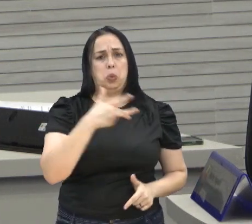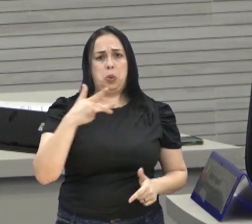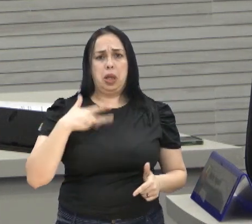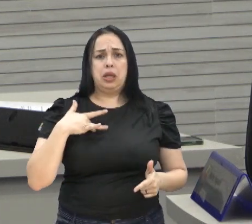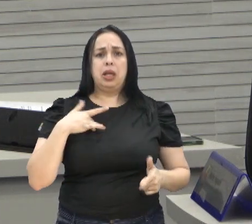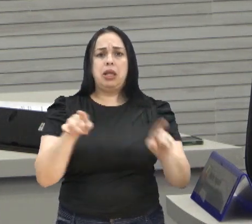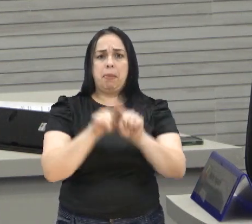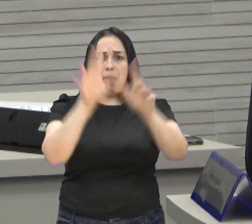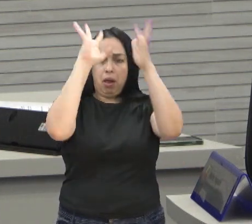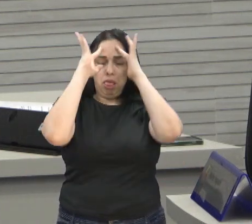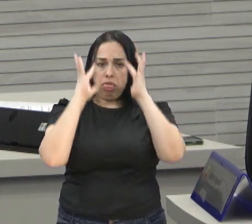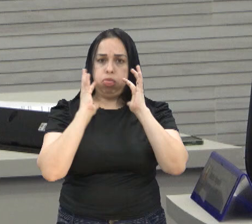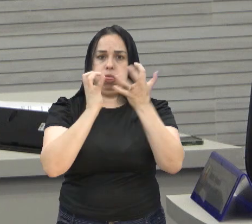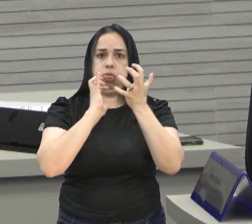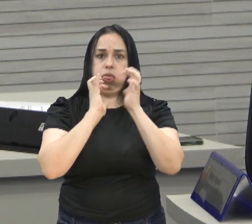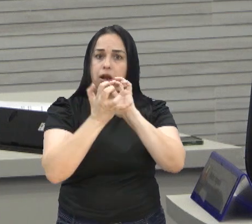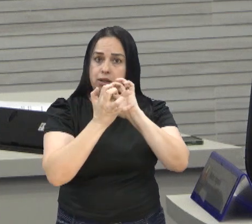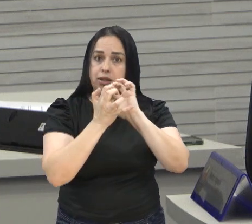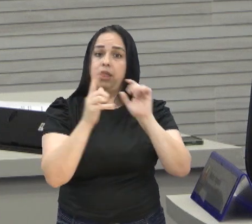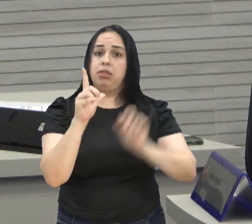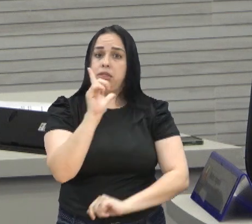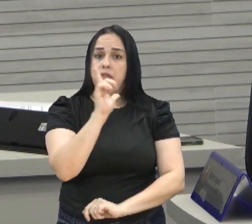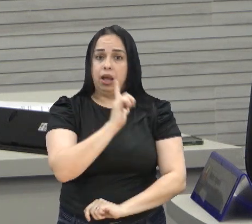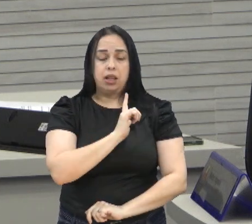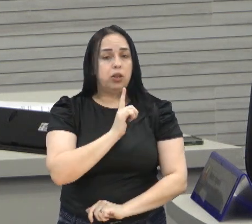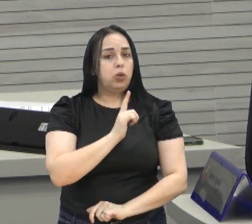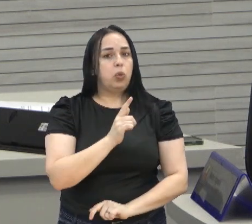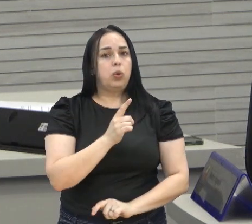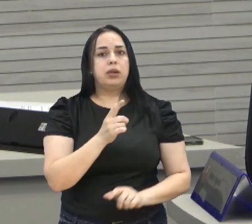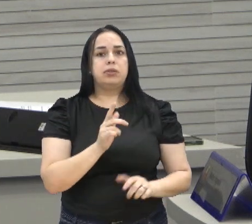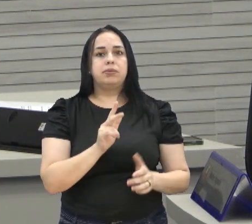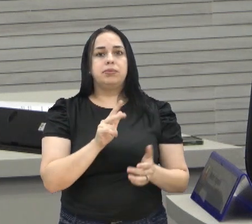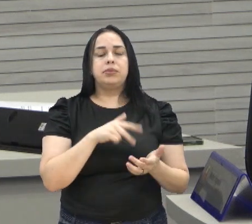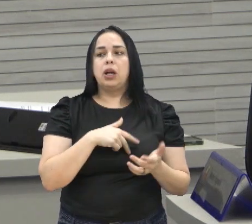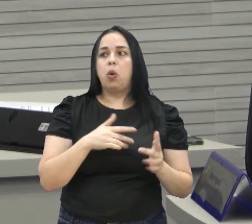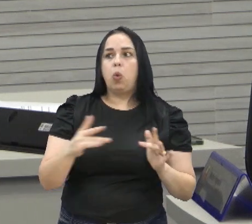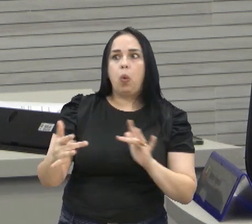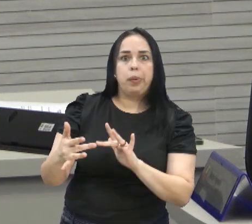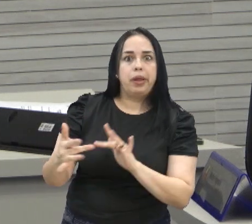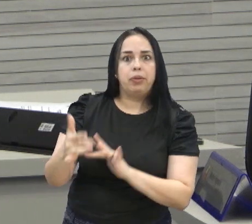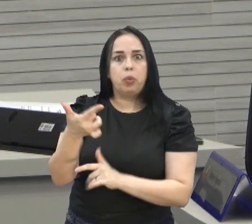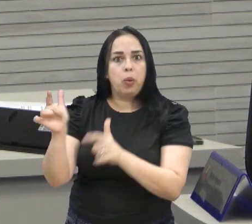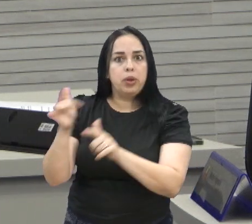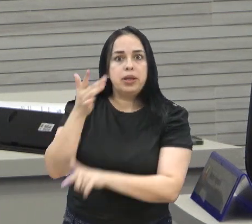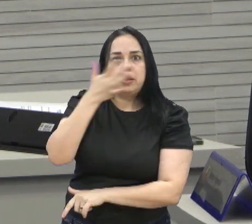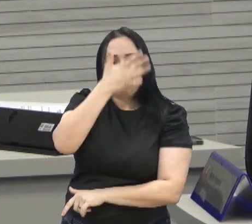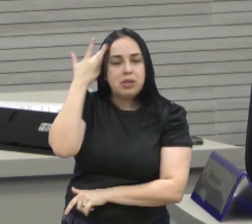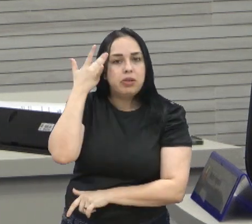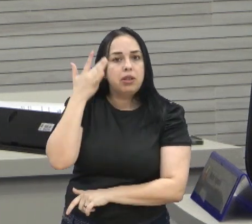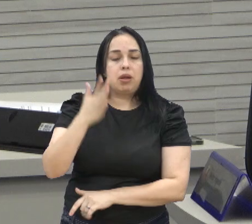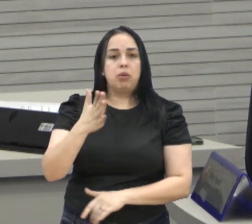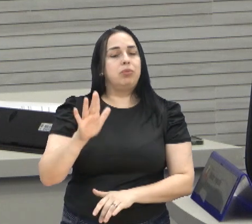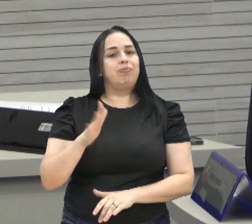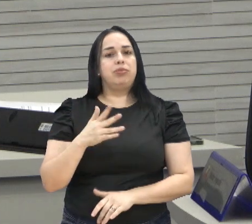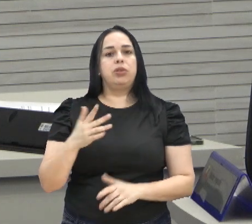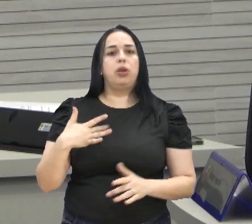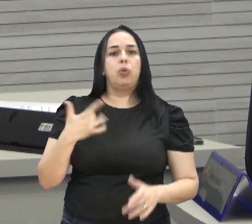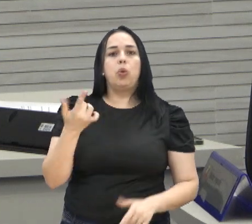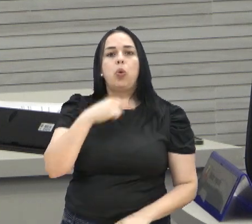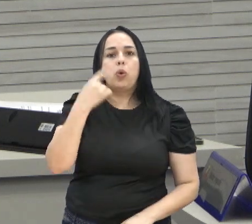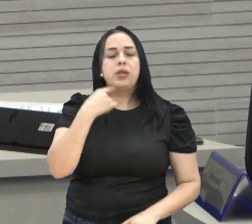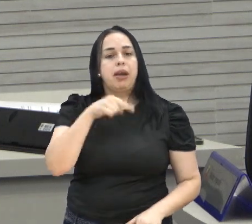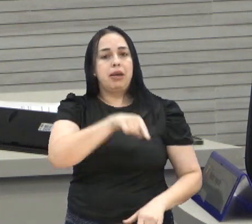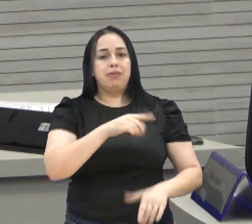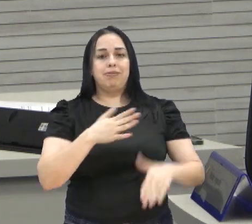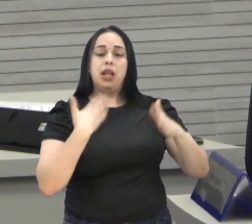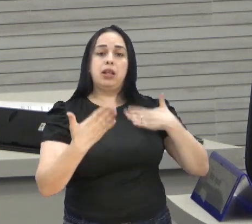paralisia cerebral, né, não consegue ficar perto das pessoas, né, fica assustado, e essa perita